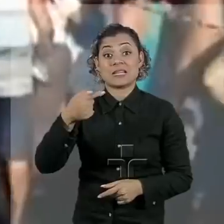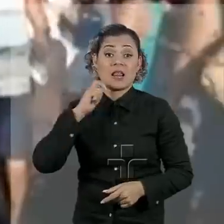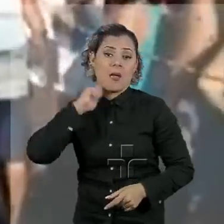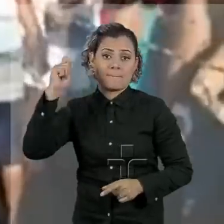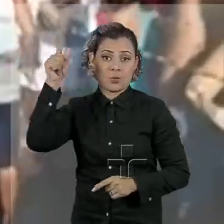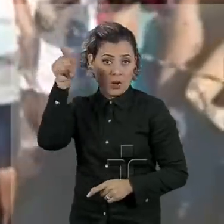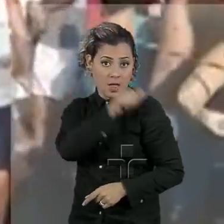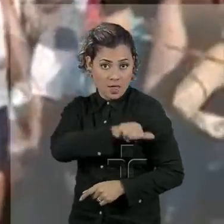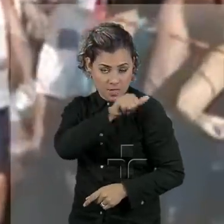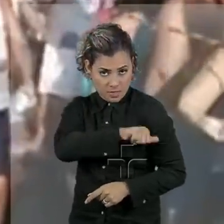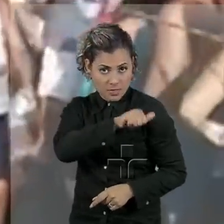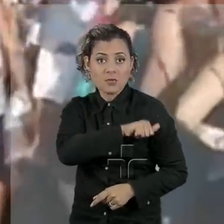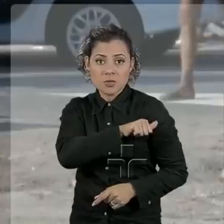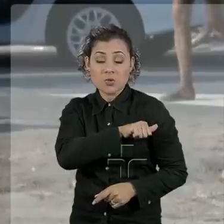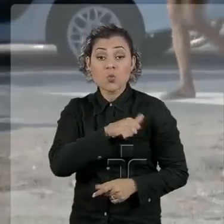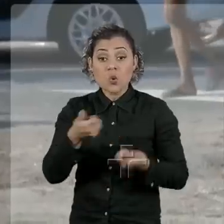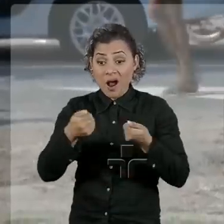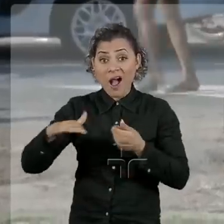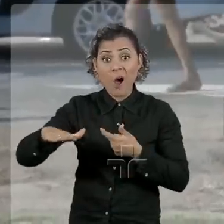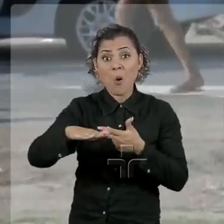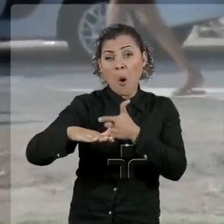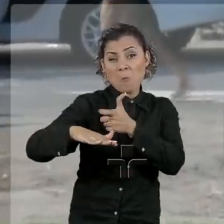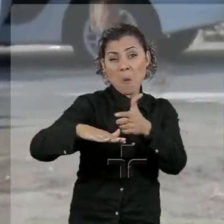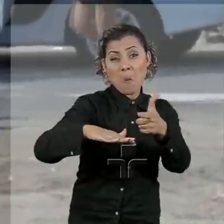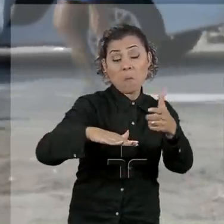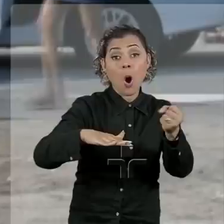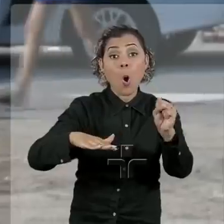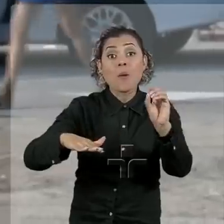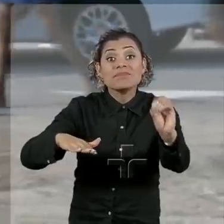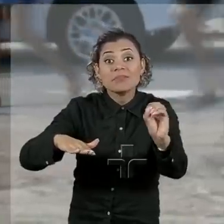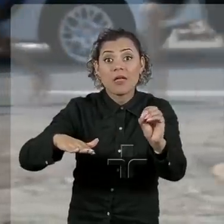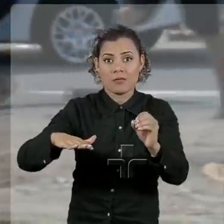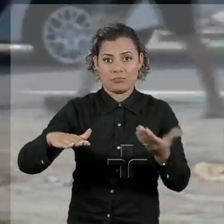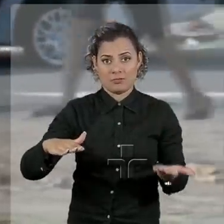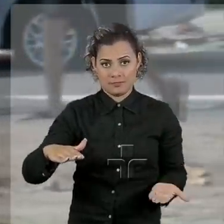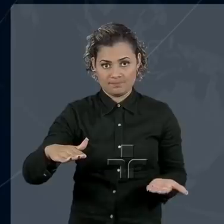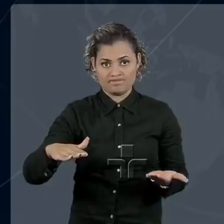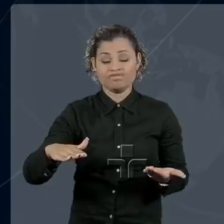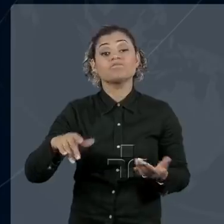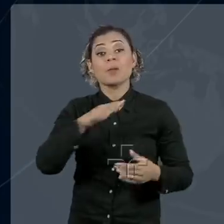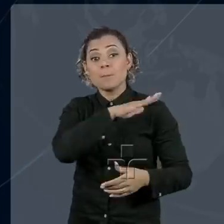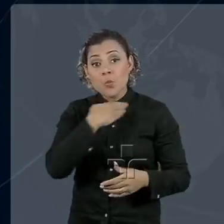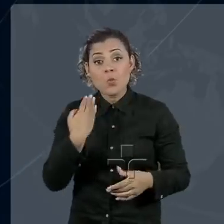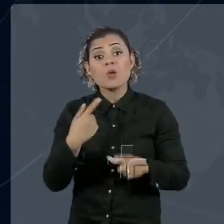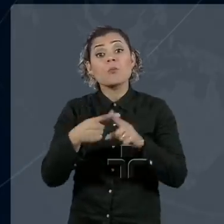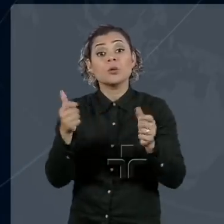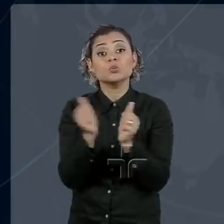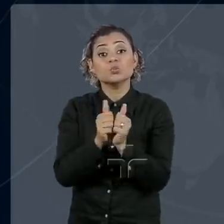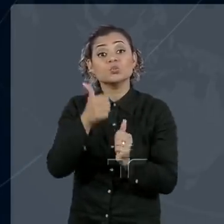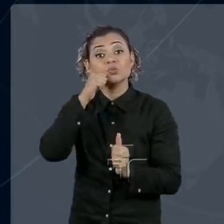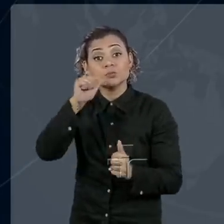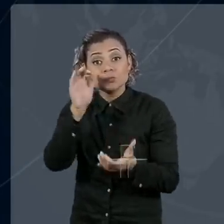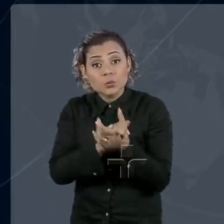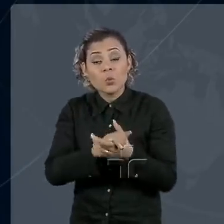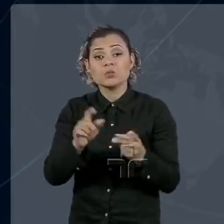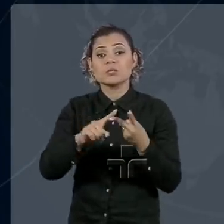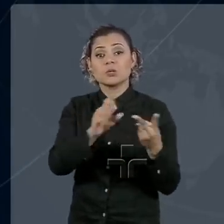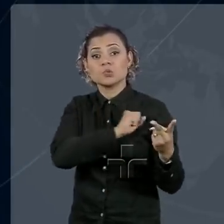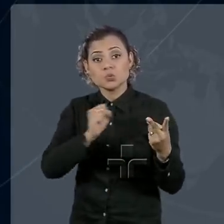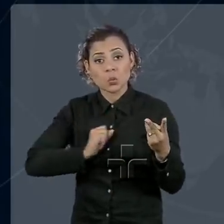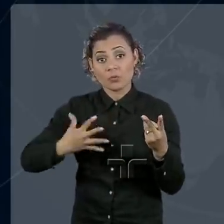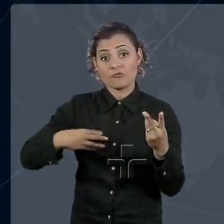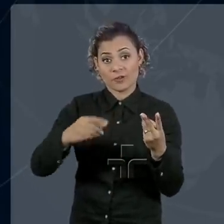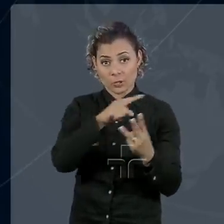Rio de Janeiro, o carro do músico foi atingido por 80 tiros. Ele estava com a mulher, o sogro e o